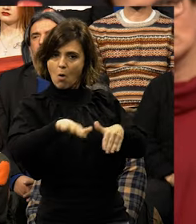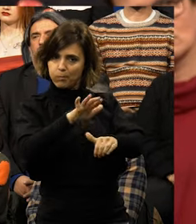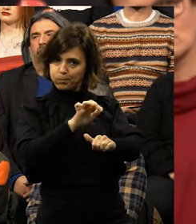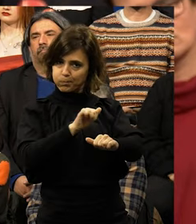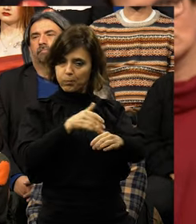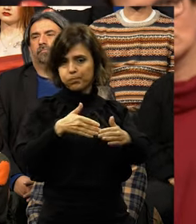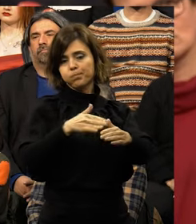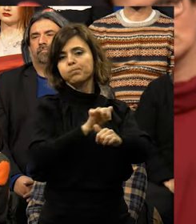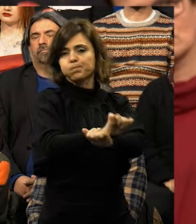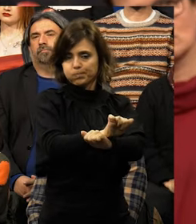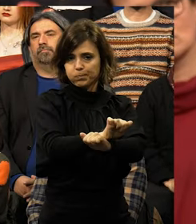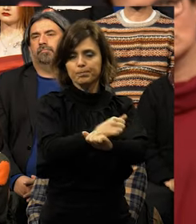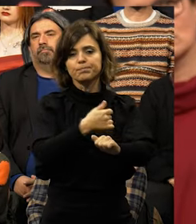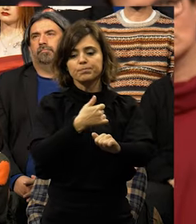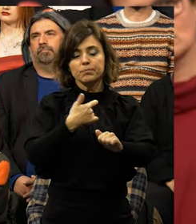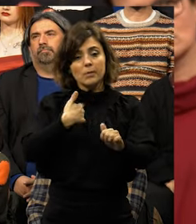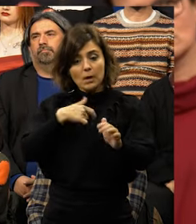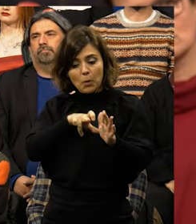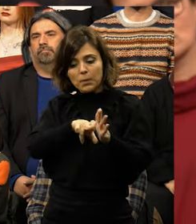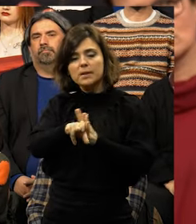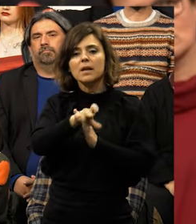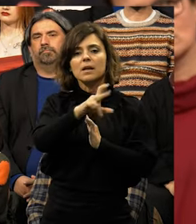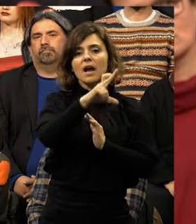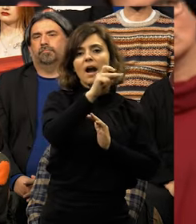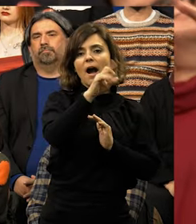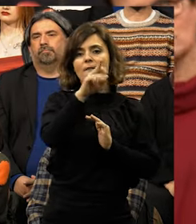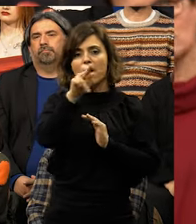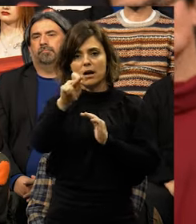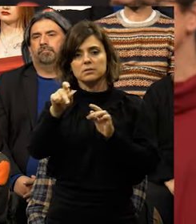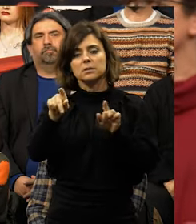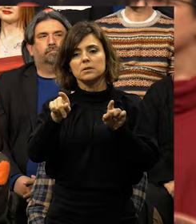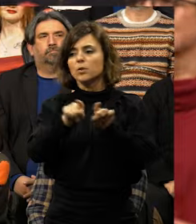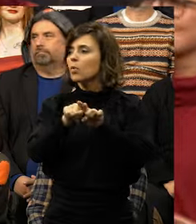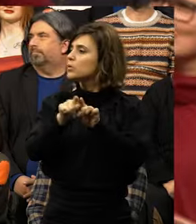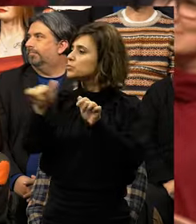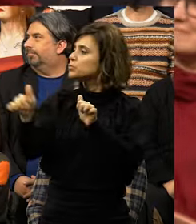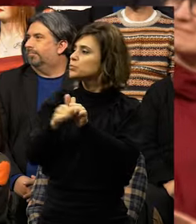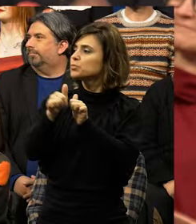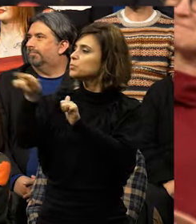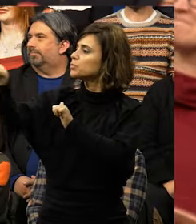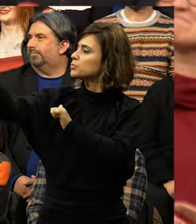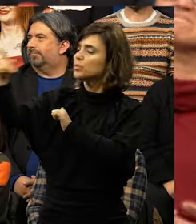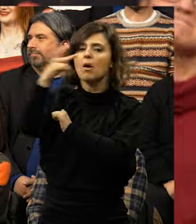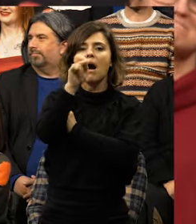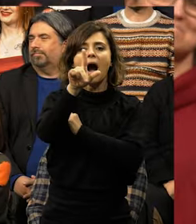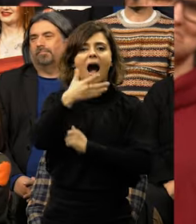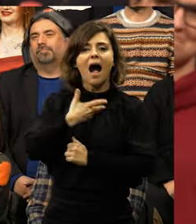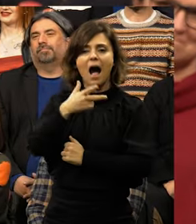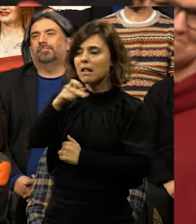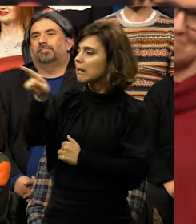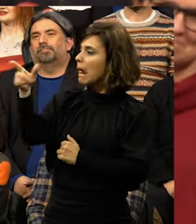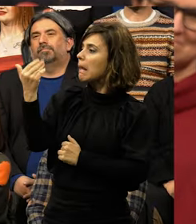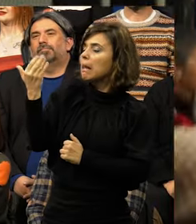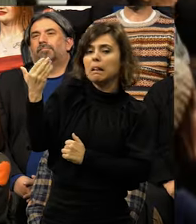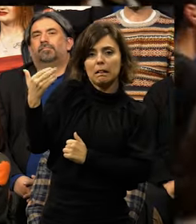primeira vez mas das vezes que regressei como aliás Alda Sousa quando lá esteve não sei onde é que está Alda Alda quando lá esteve não